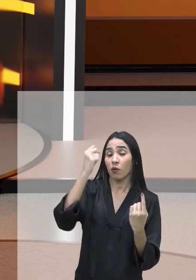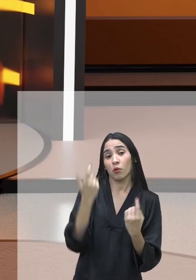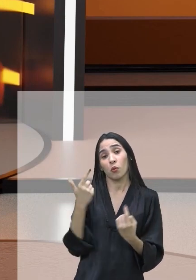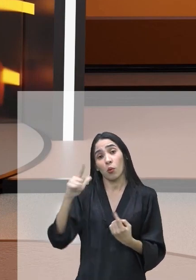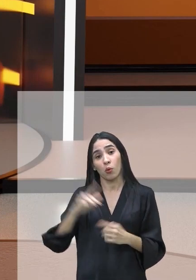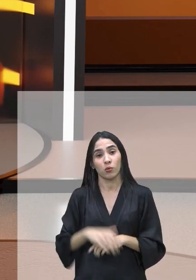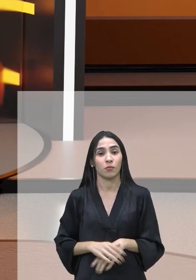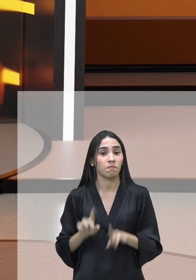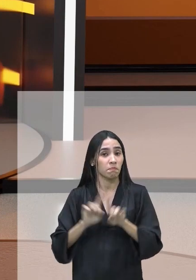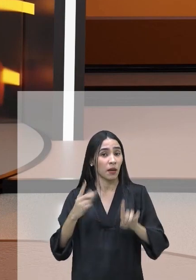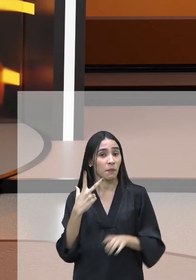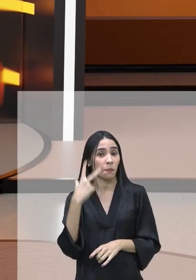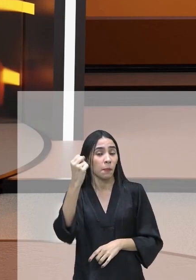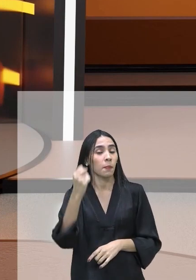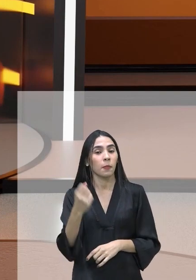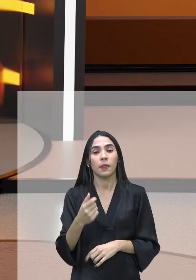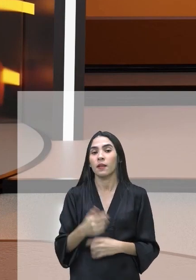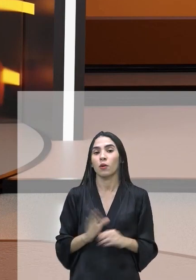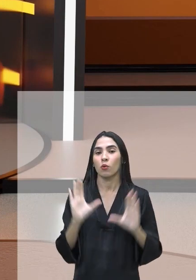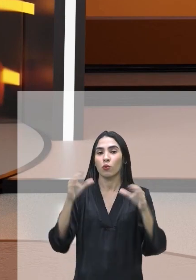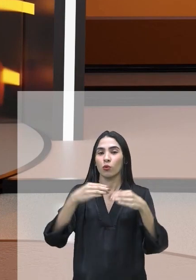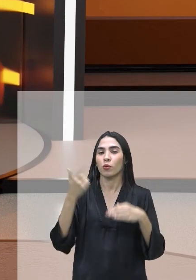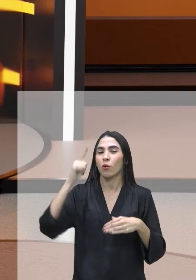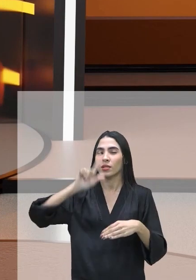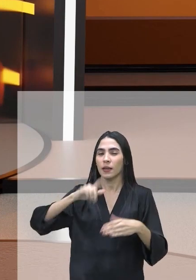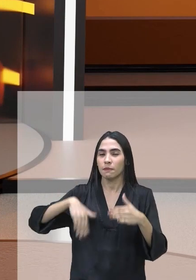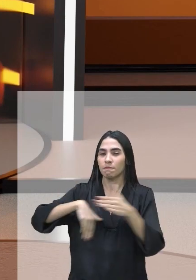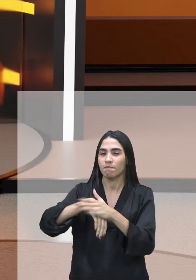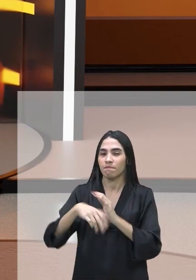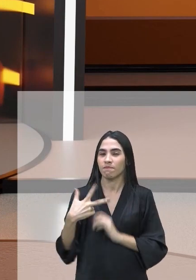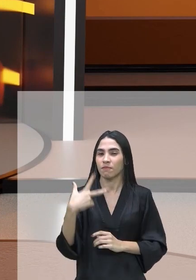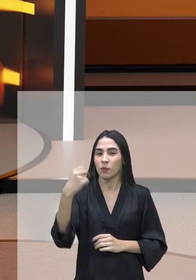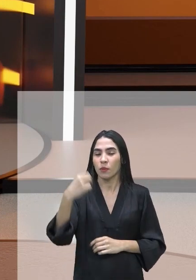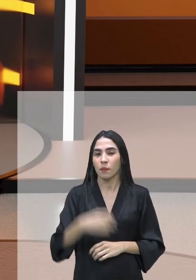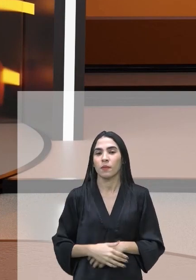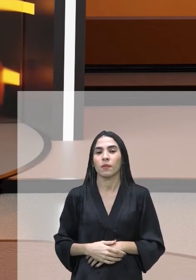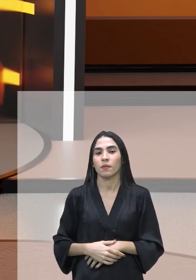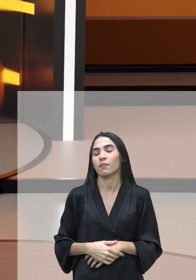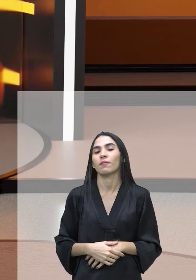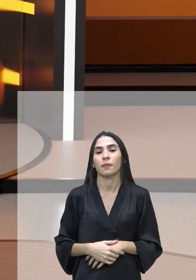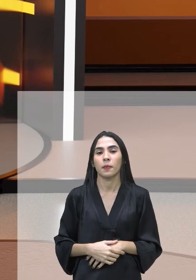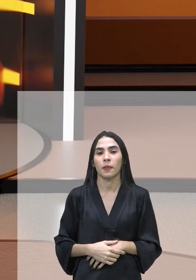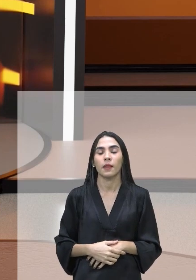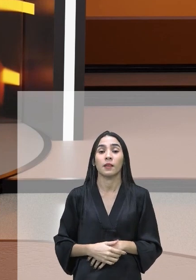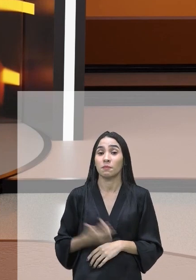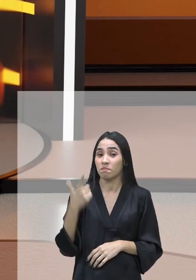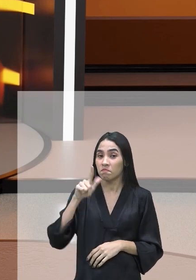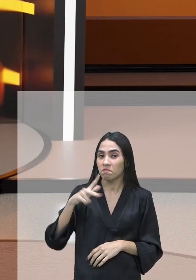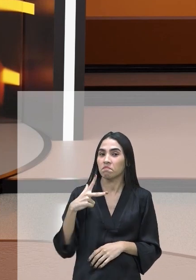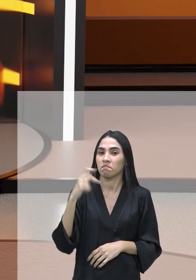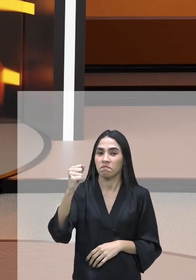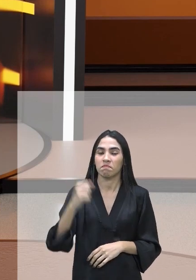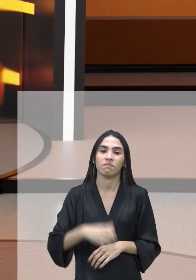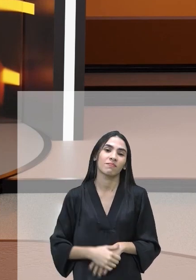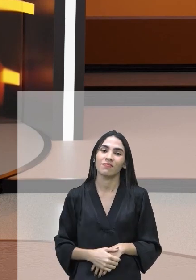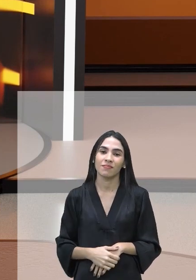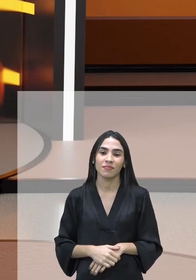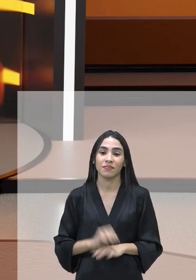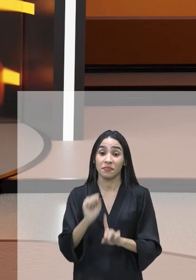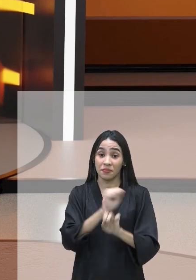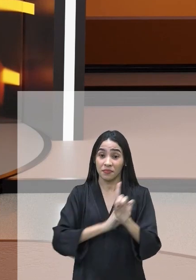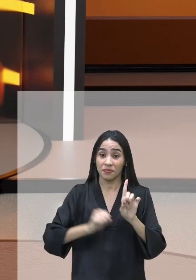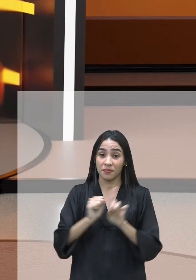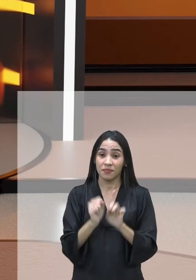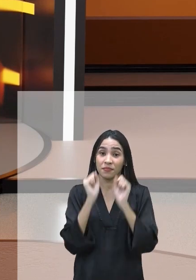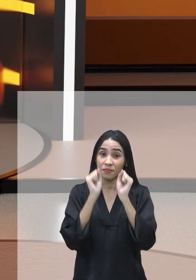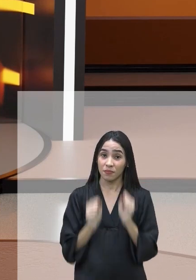mas ganha aquele que fez o gol. Este que faz o gol é que sai vencedor. A sociedade